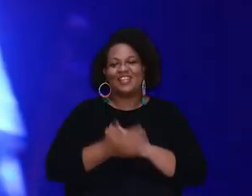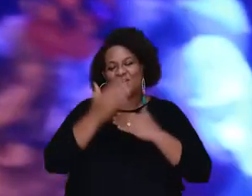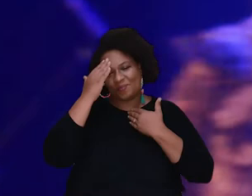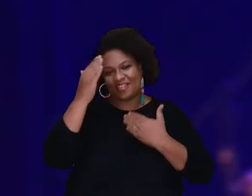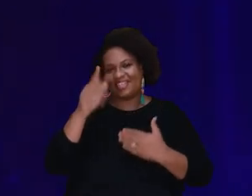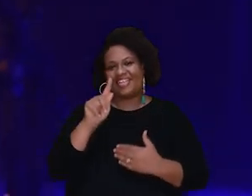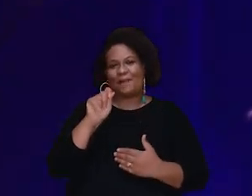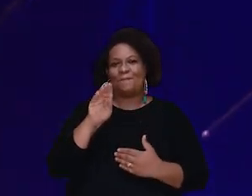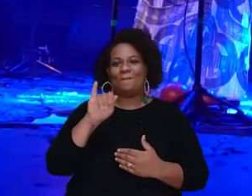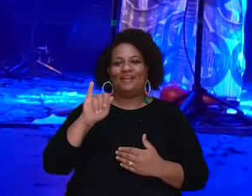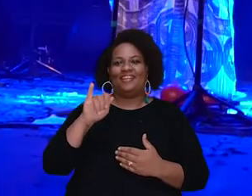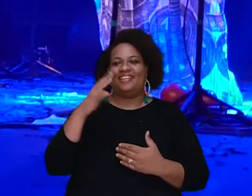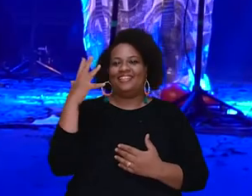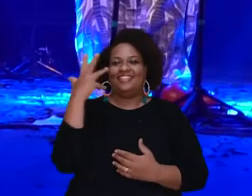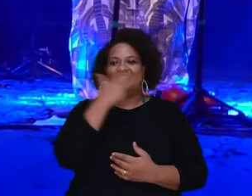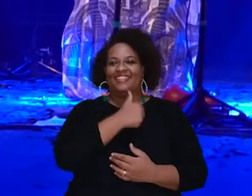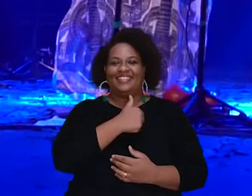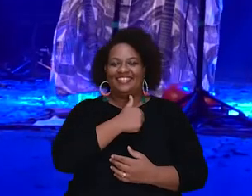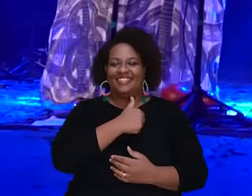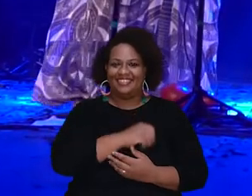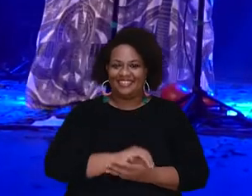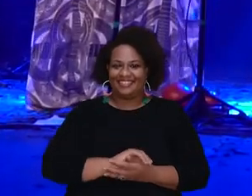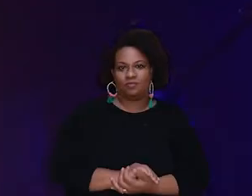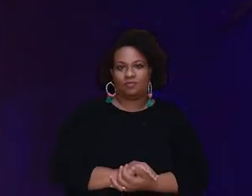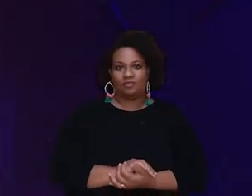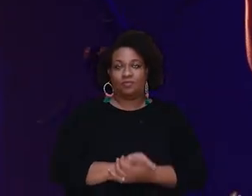Gabi. Linda.